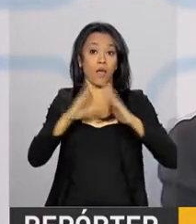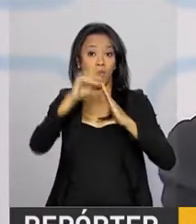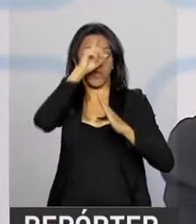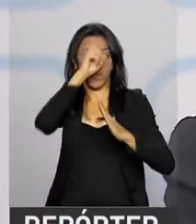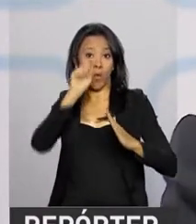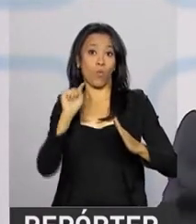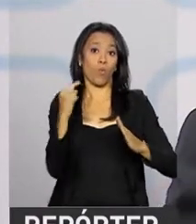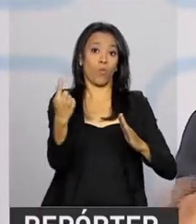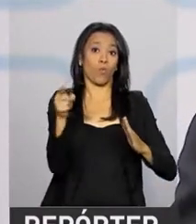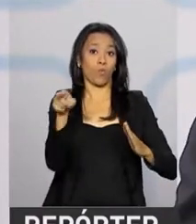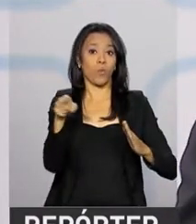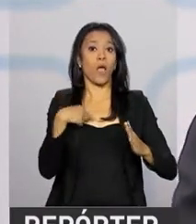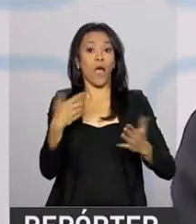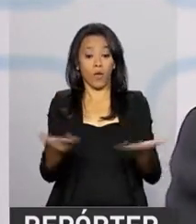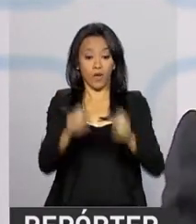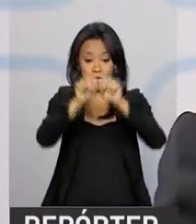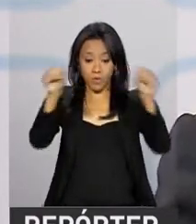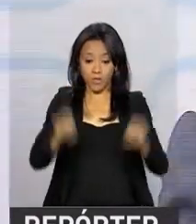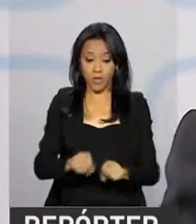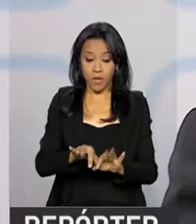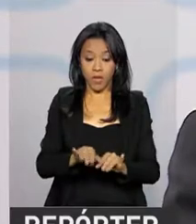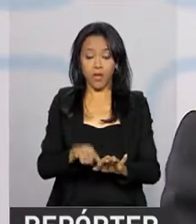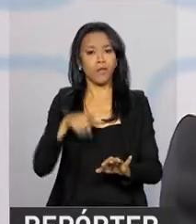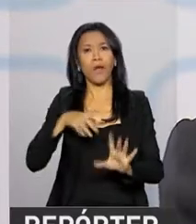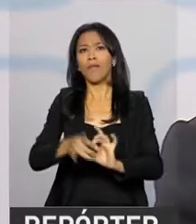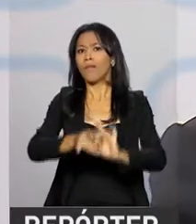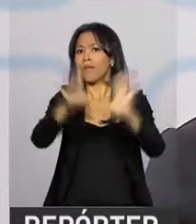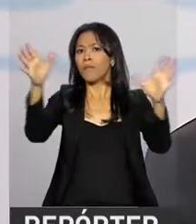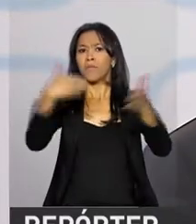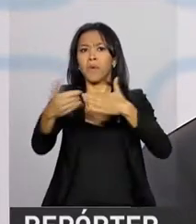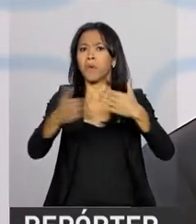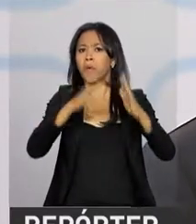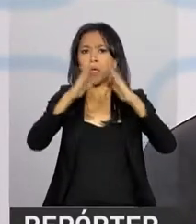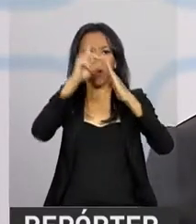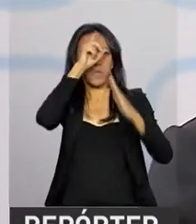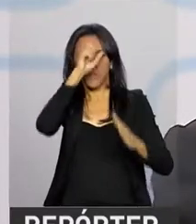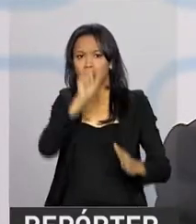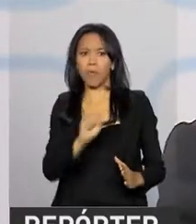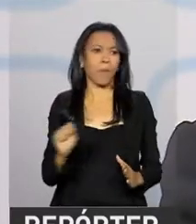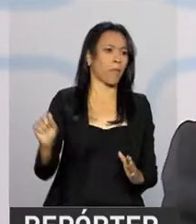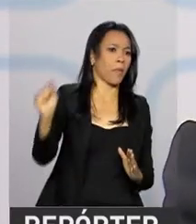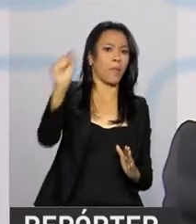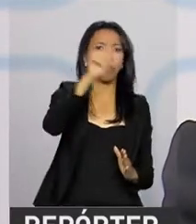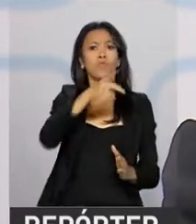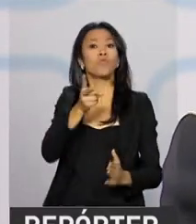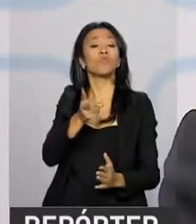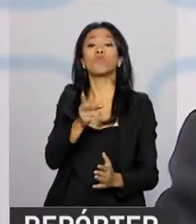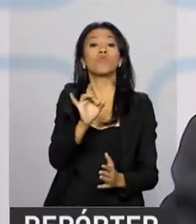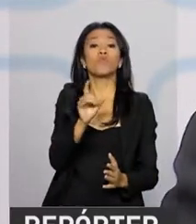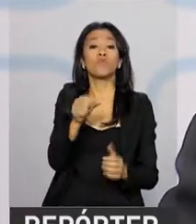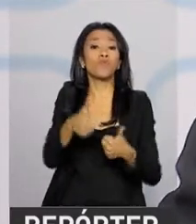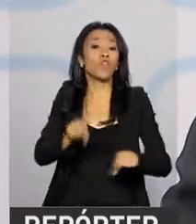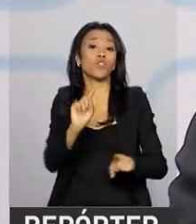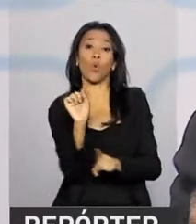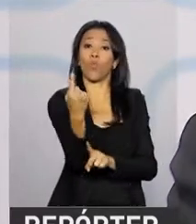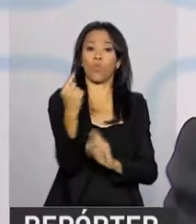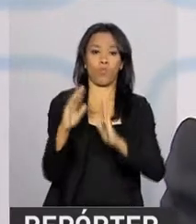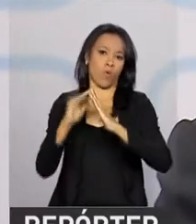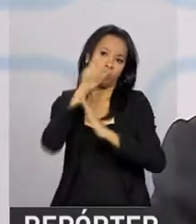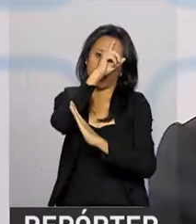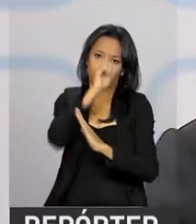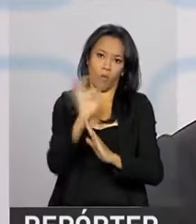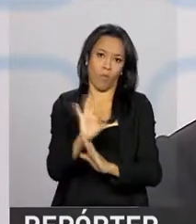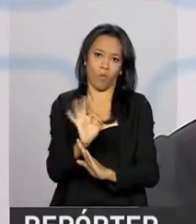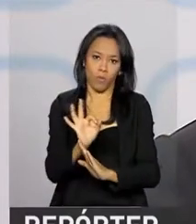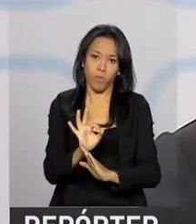hoje comprou torna crônico em qualquer lugar está disponível a sua o seu projeto arquitetônico então claro que nós temos de nos adaptar